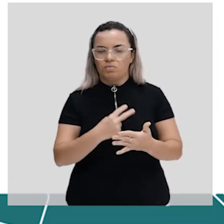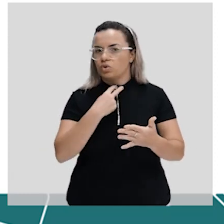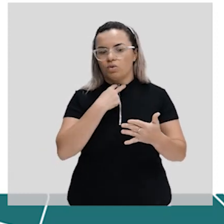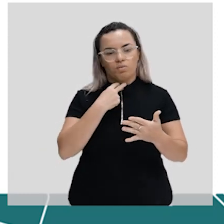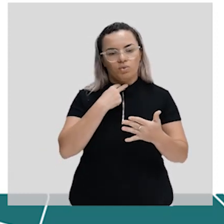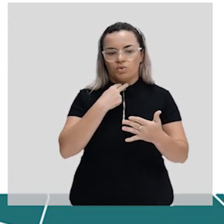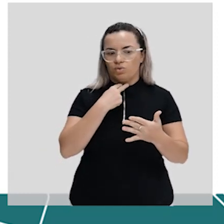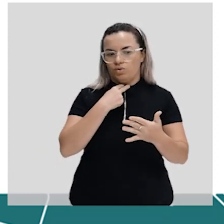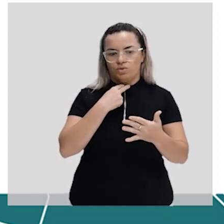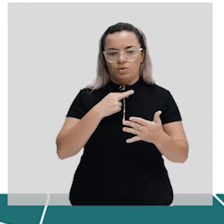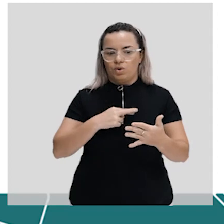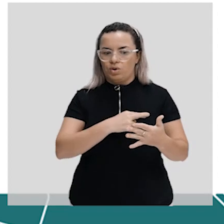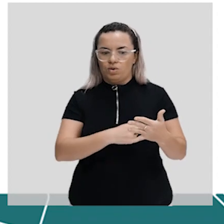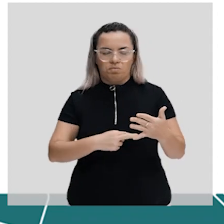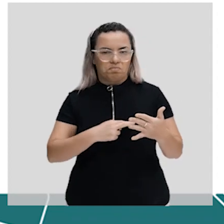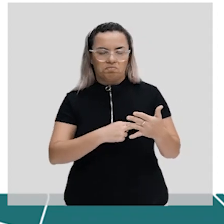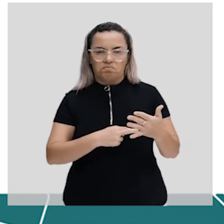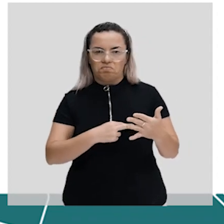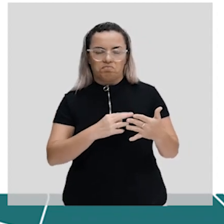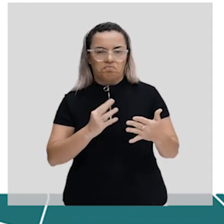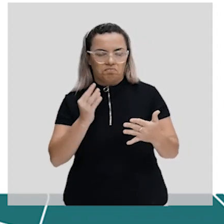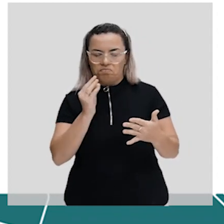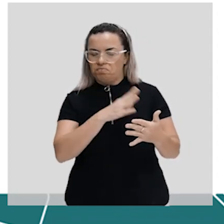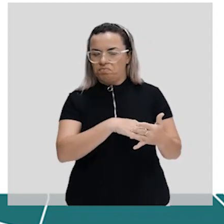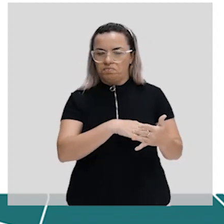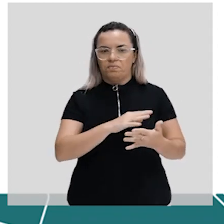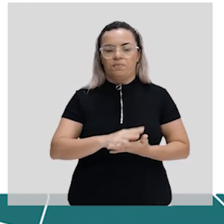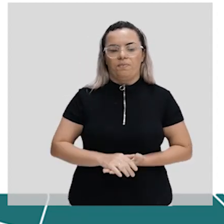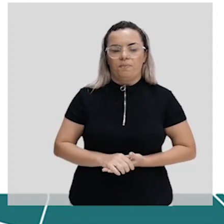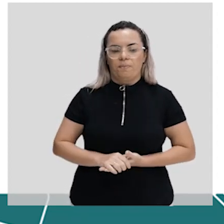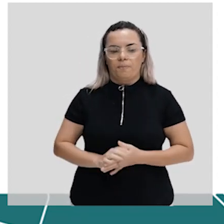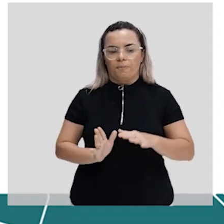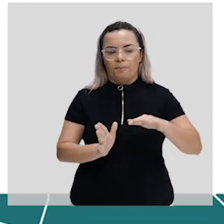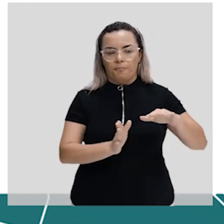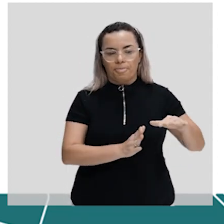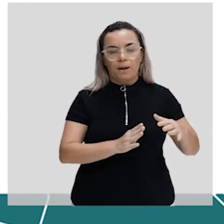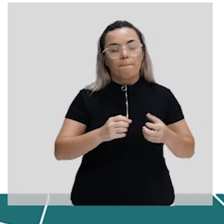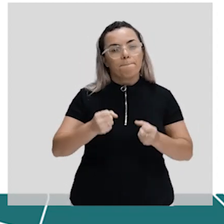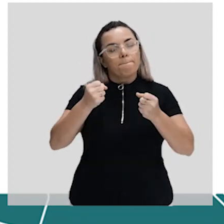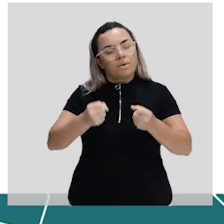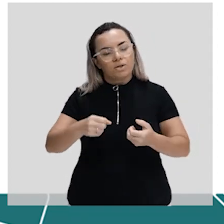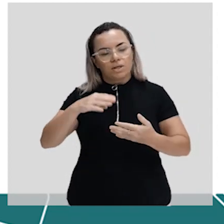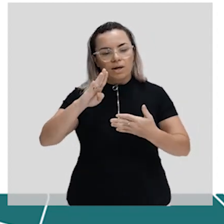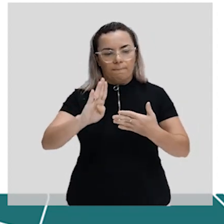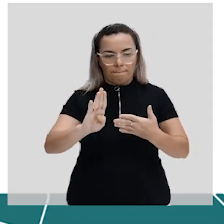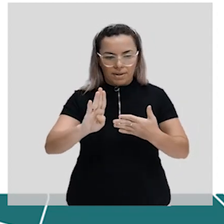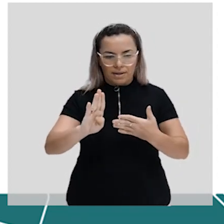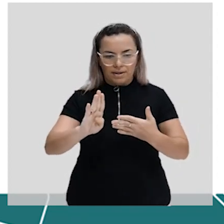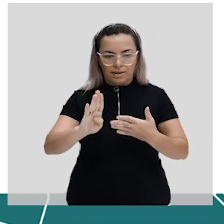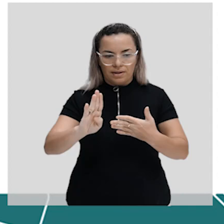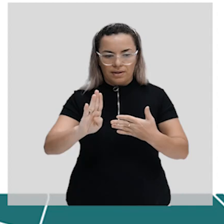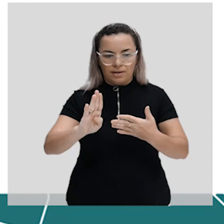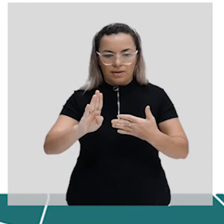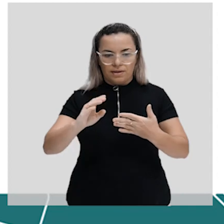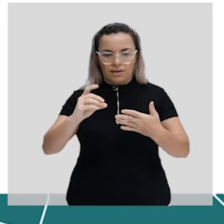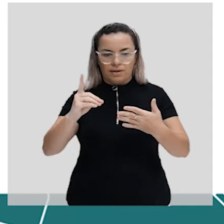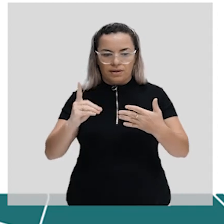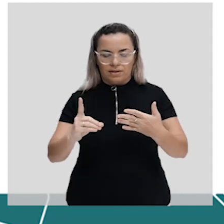trabalhar com romantismo, não tem nada a ver. Então, pode ser a letra B, pode ser a letra D. Cacau,